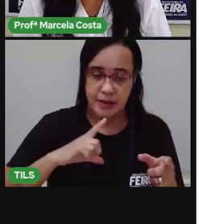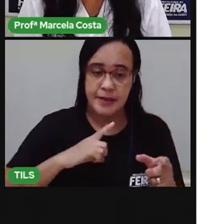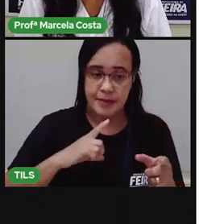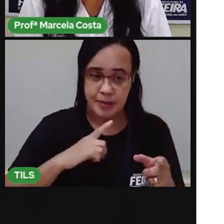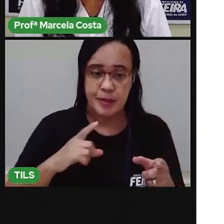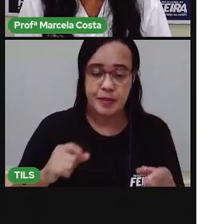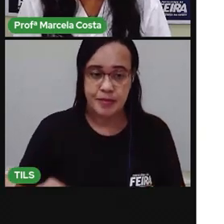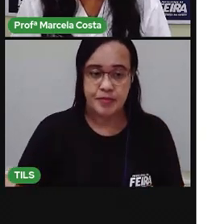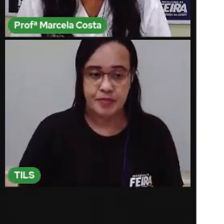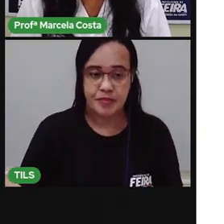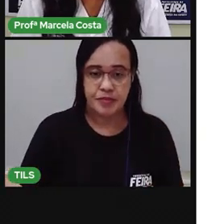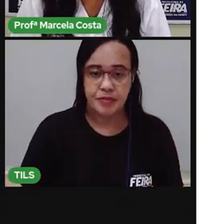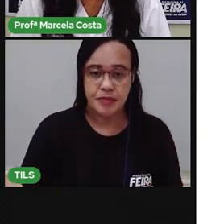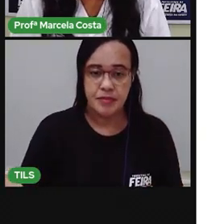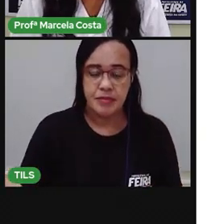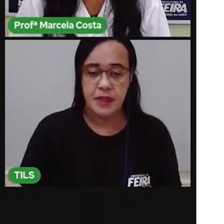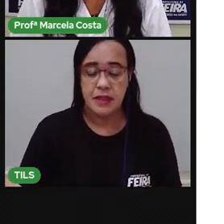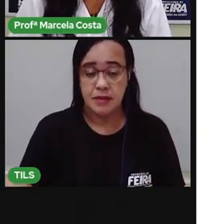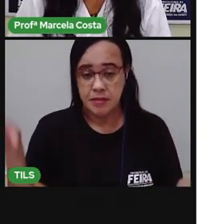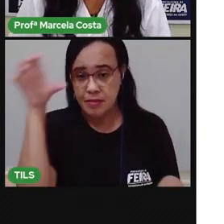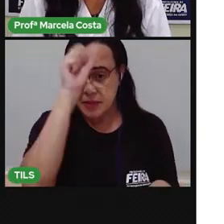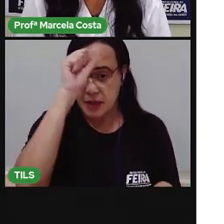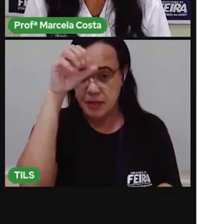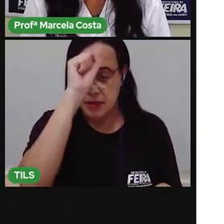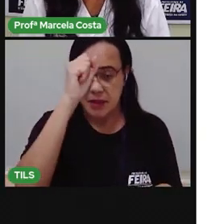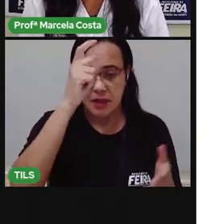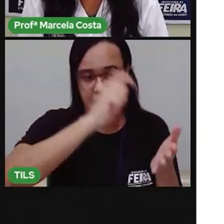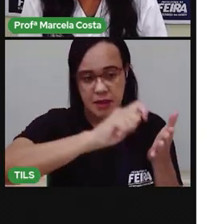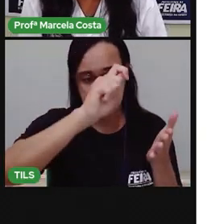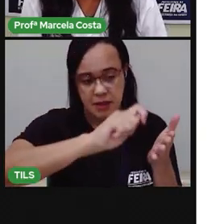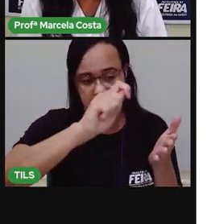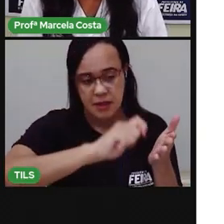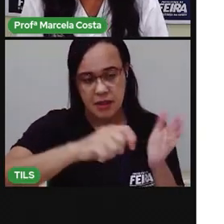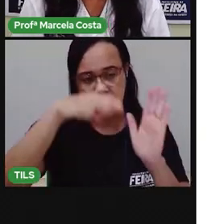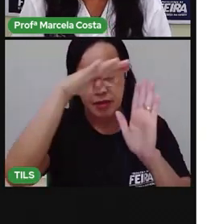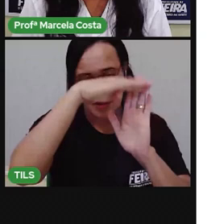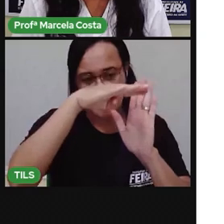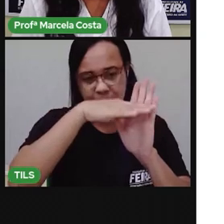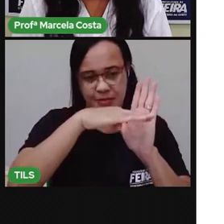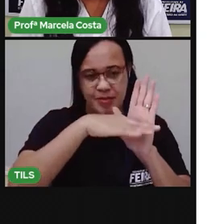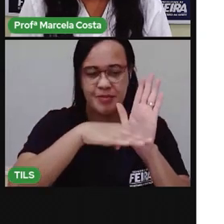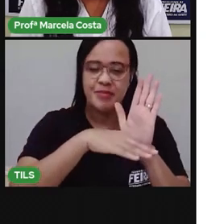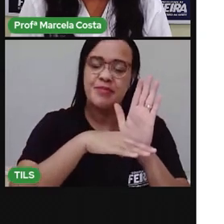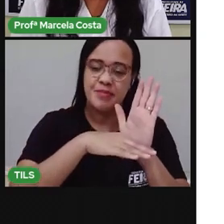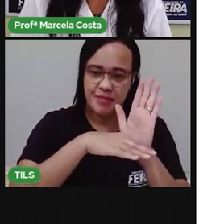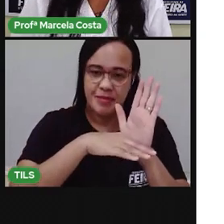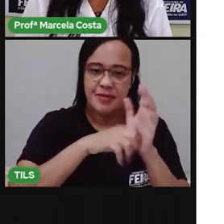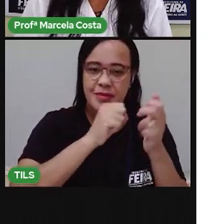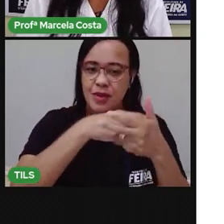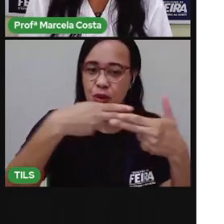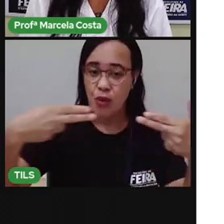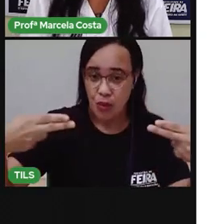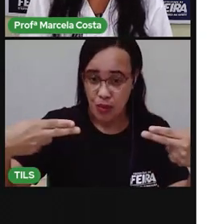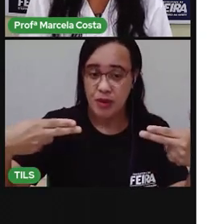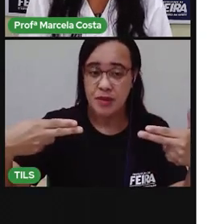E você vai aprender a escrever uma lista de